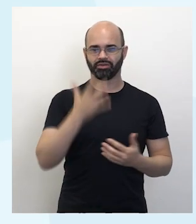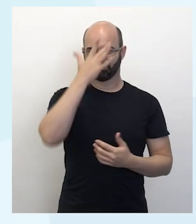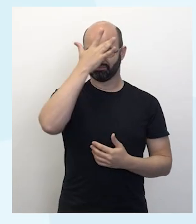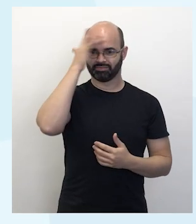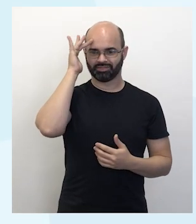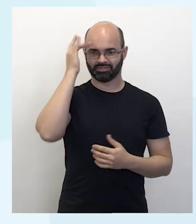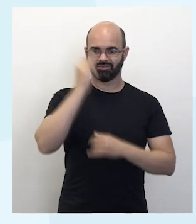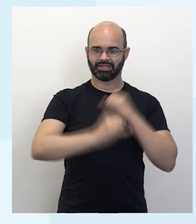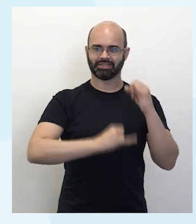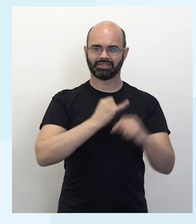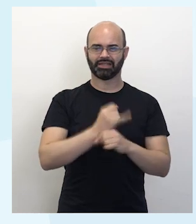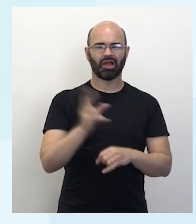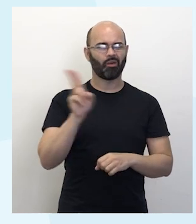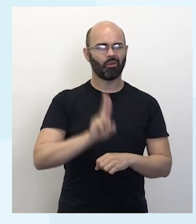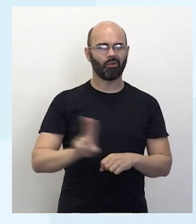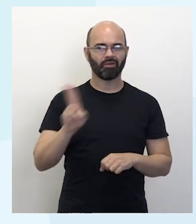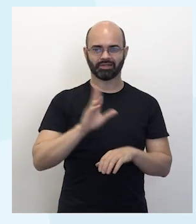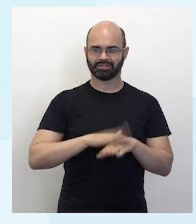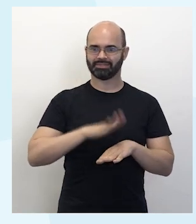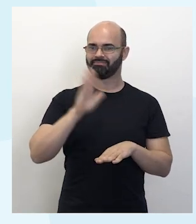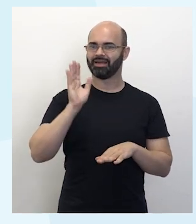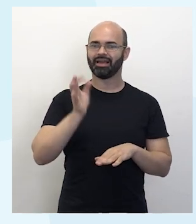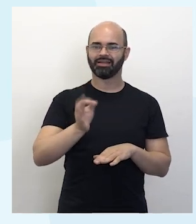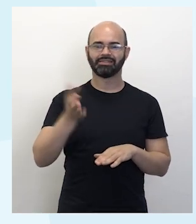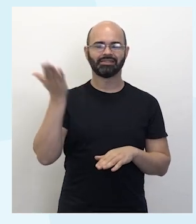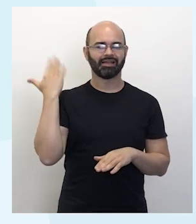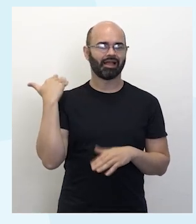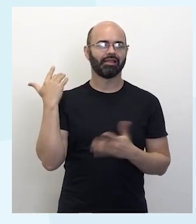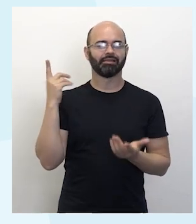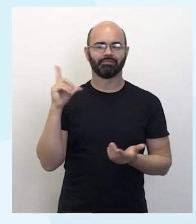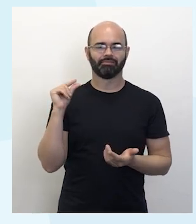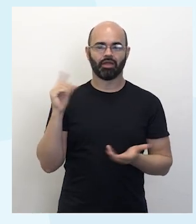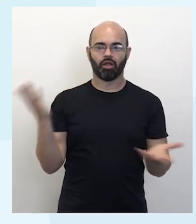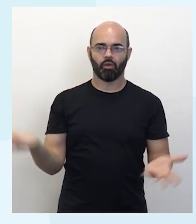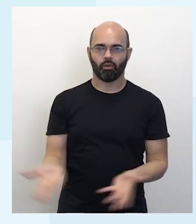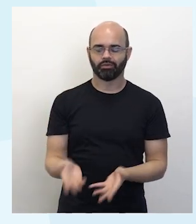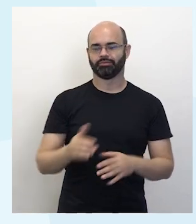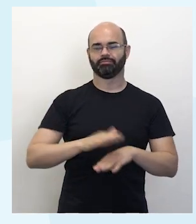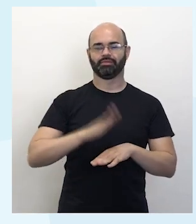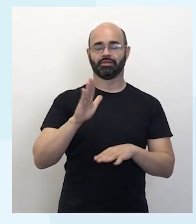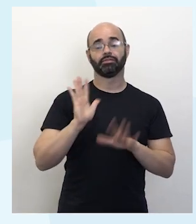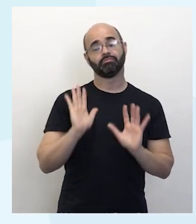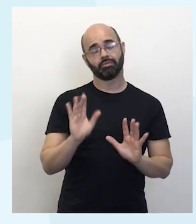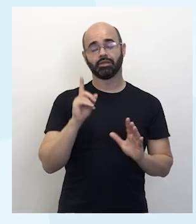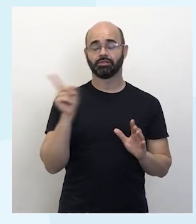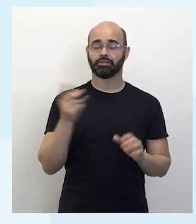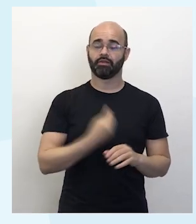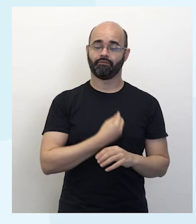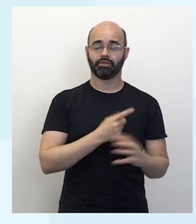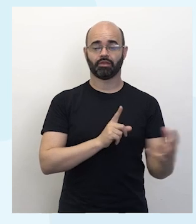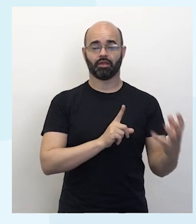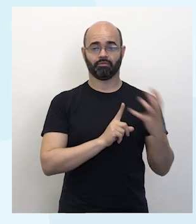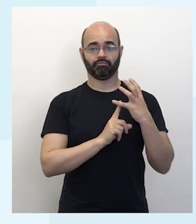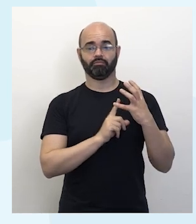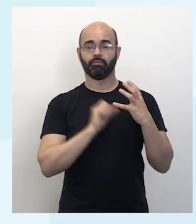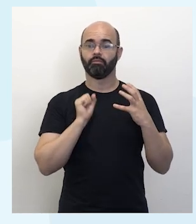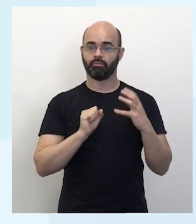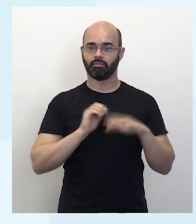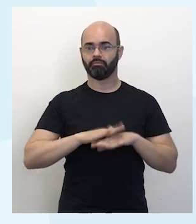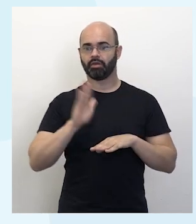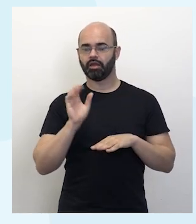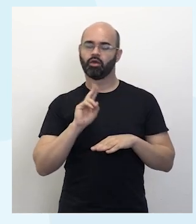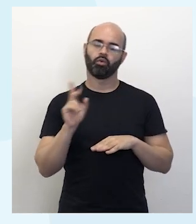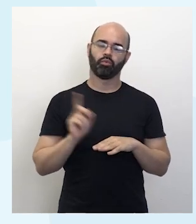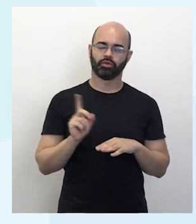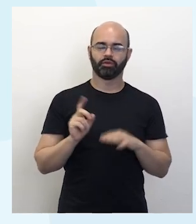pessoas. Contudo, o seu uso pode impactar positivamente ou não a vida das pessoas. Por exemplo, aproximando